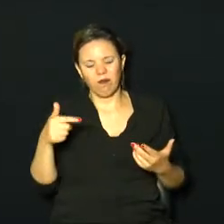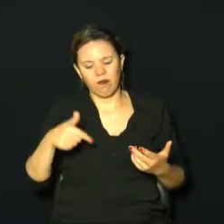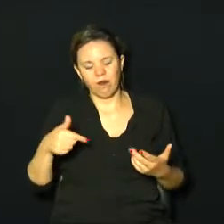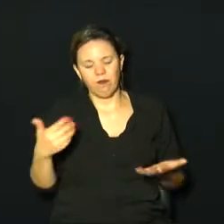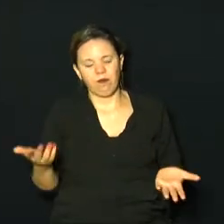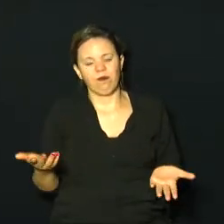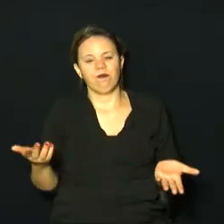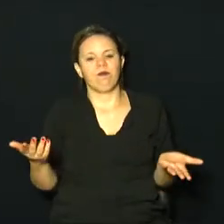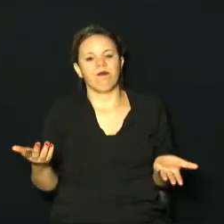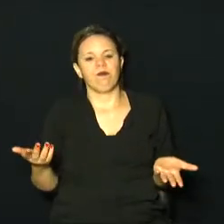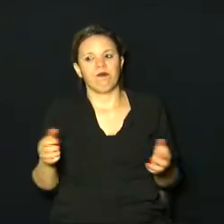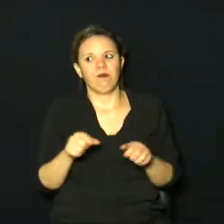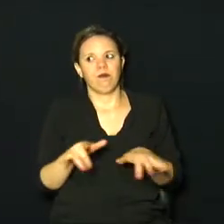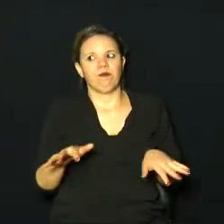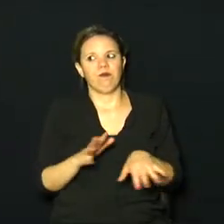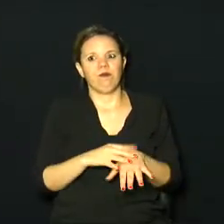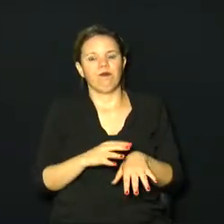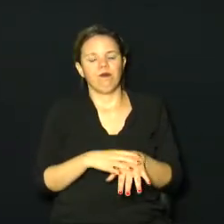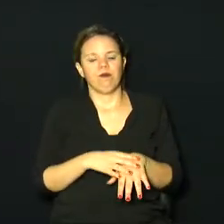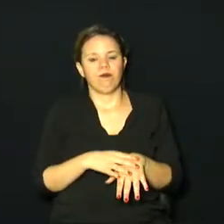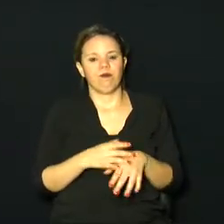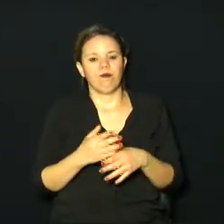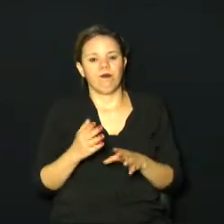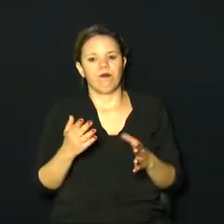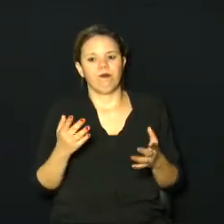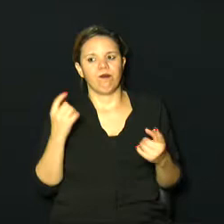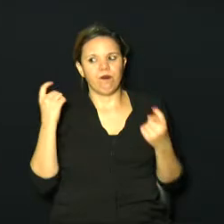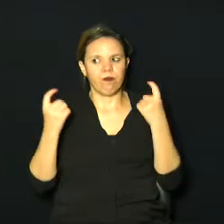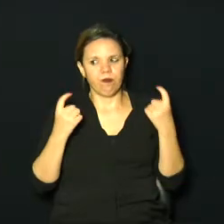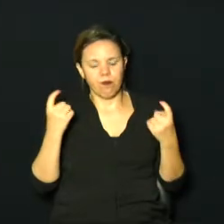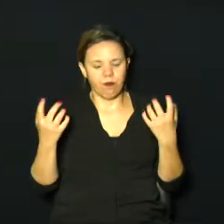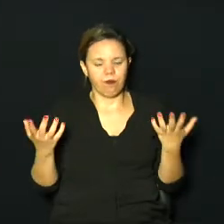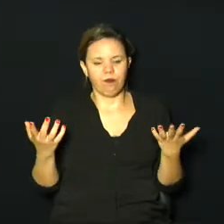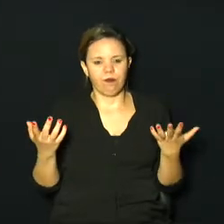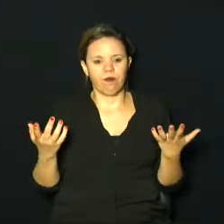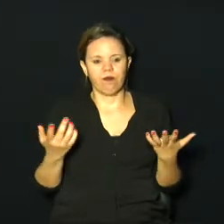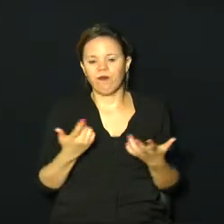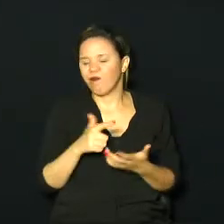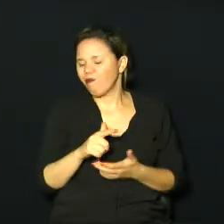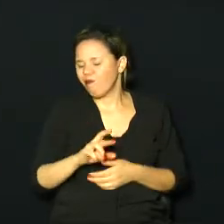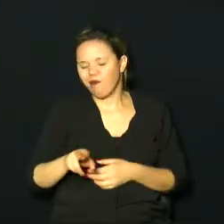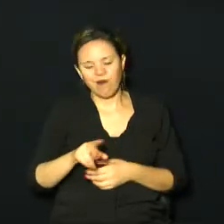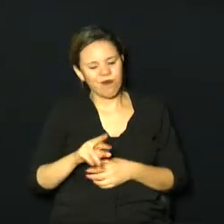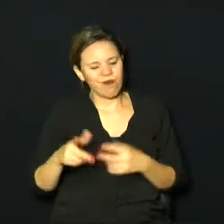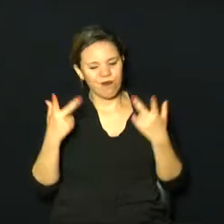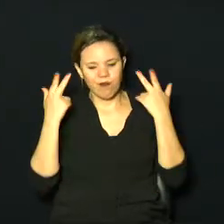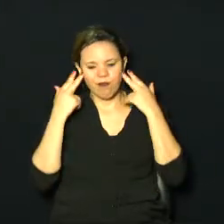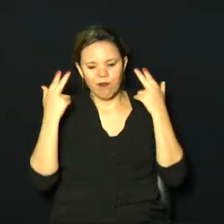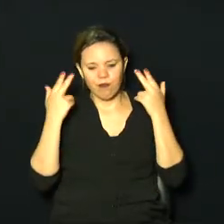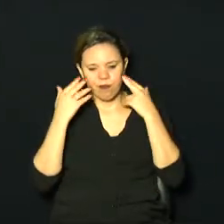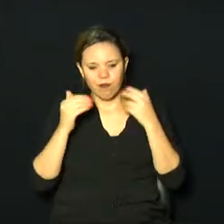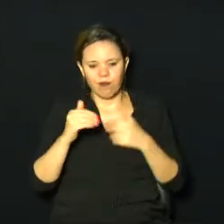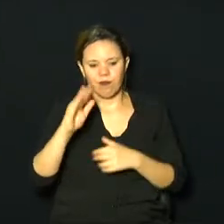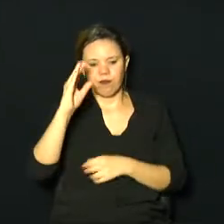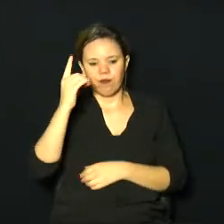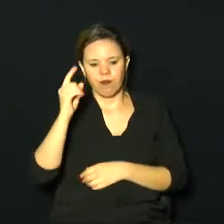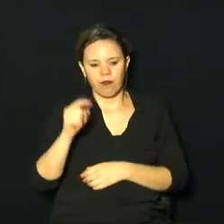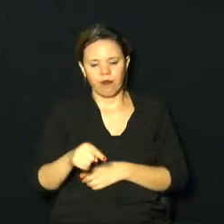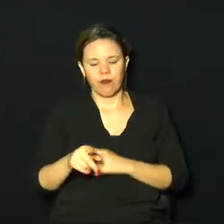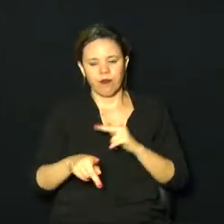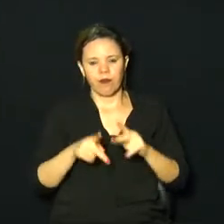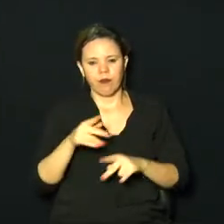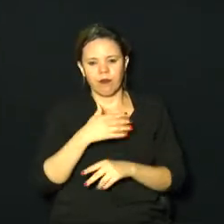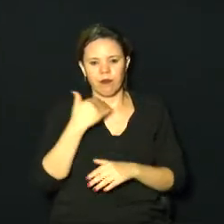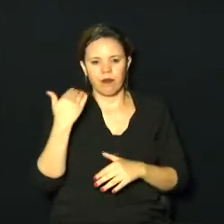plena pandemia, né, com uma falsa normalidade, onde tem mais de 1.000 mortes dia, a situação